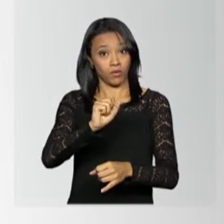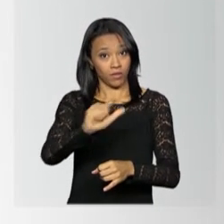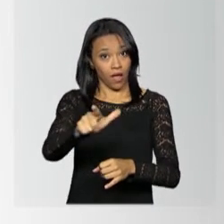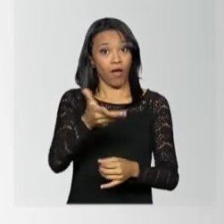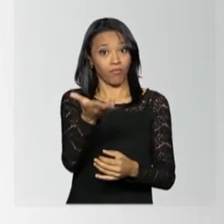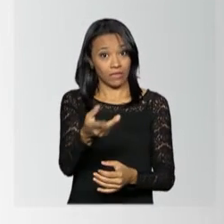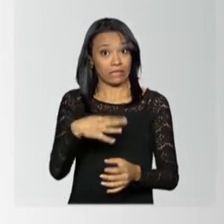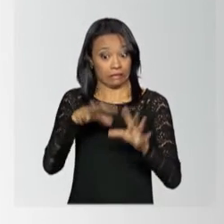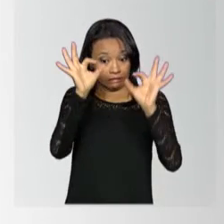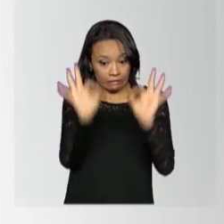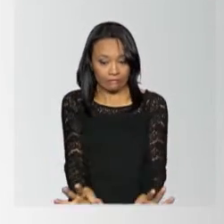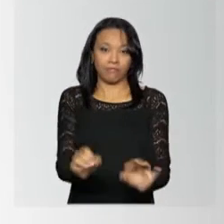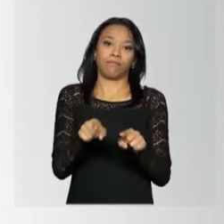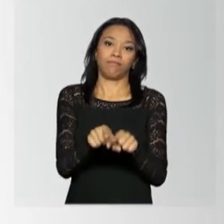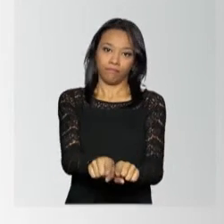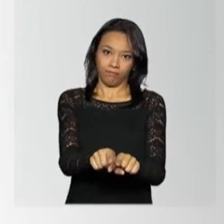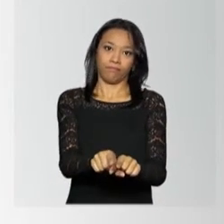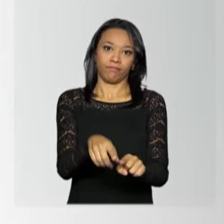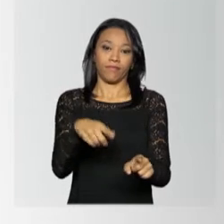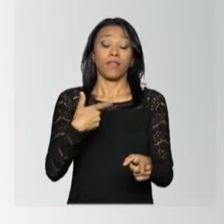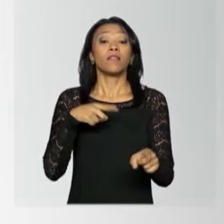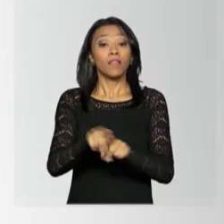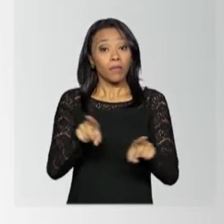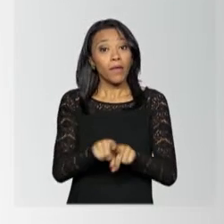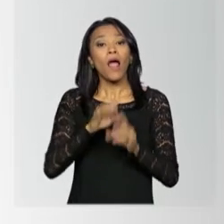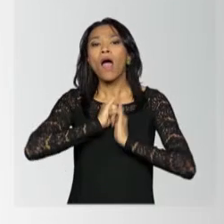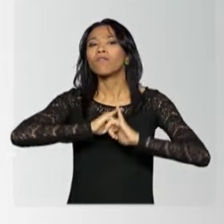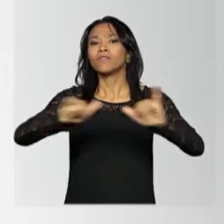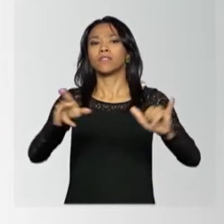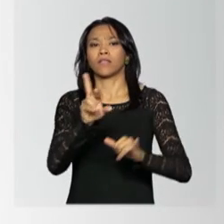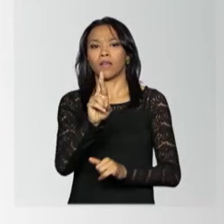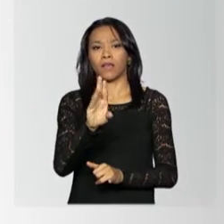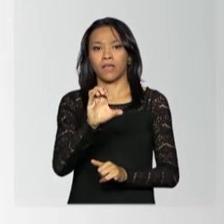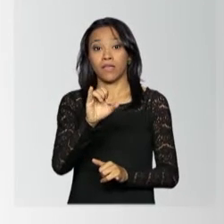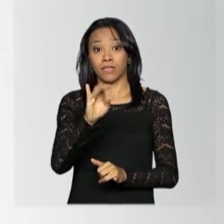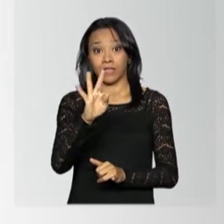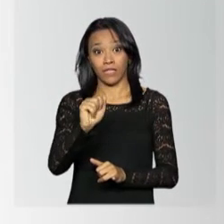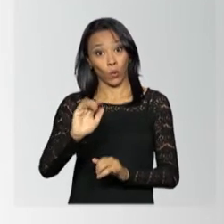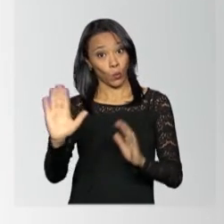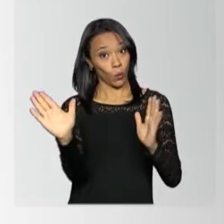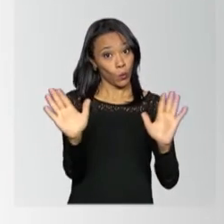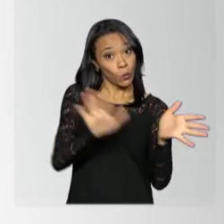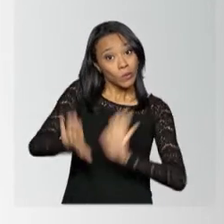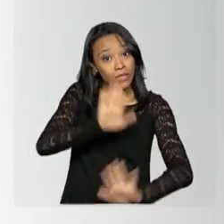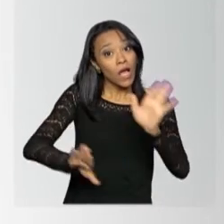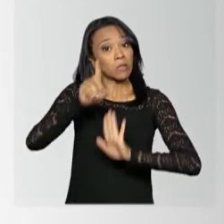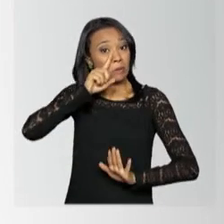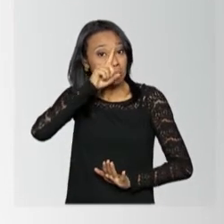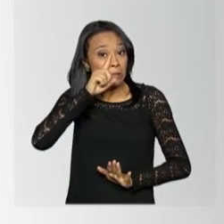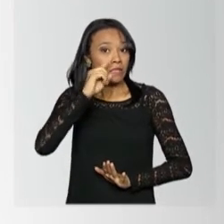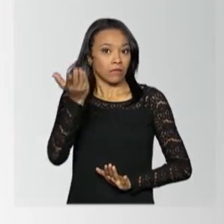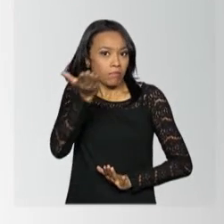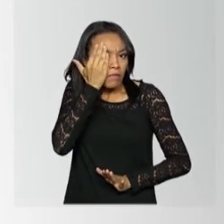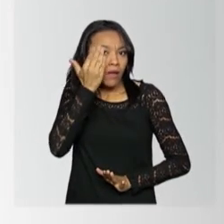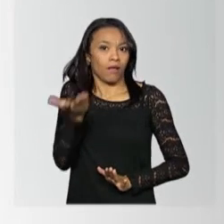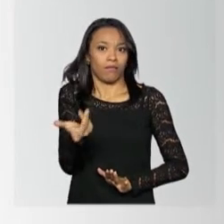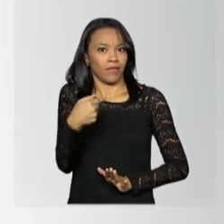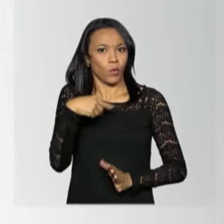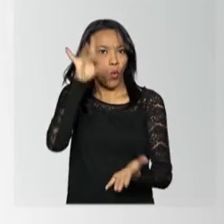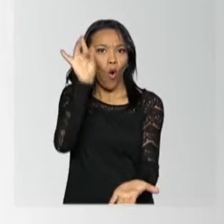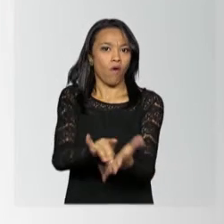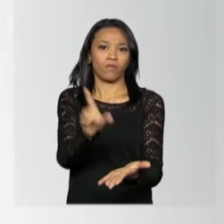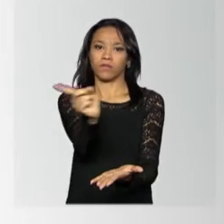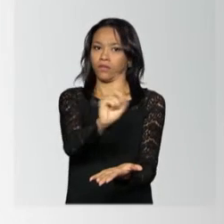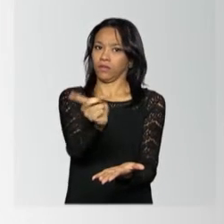com certificado digital. A Receita Federal também alerta para a existência de páginas na internet que simulam o site oficial